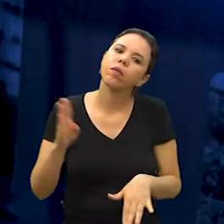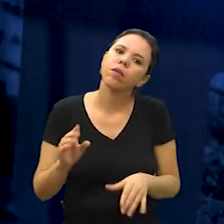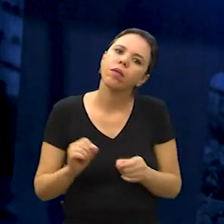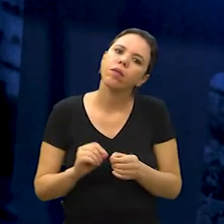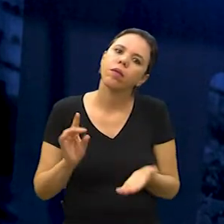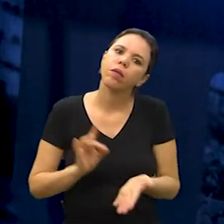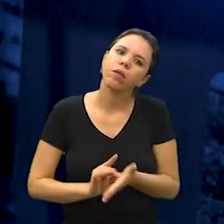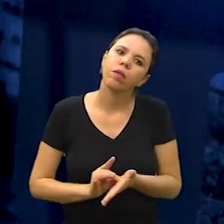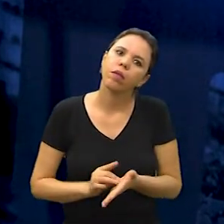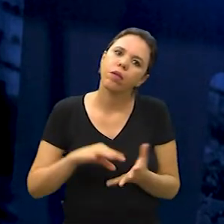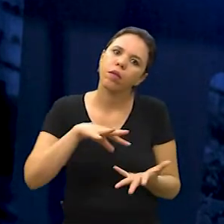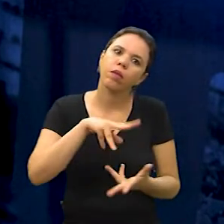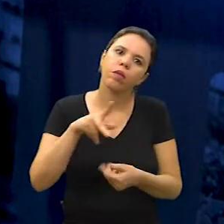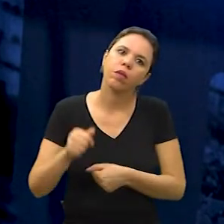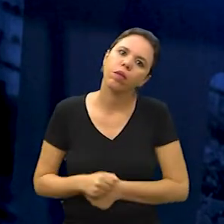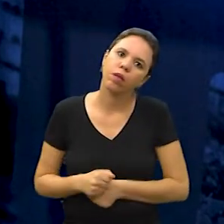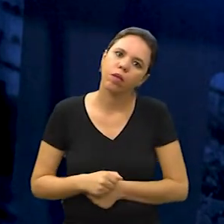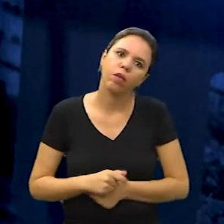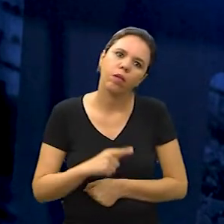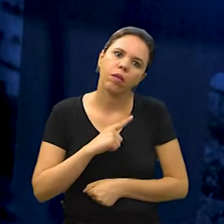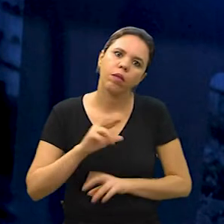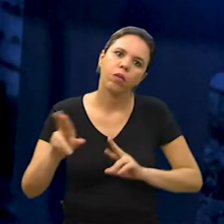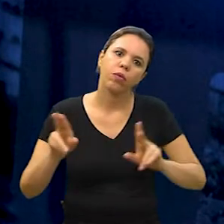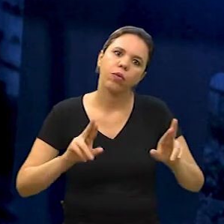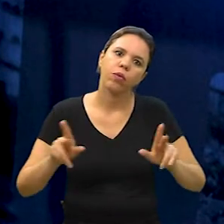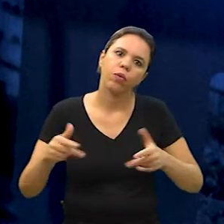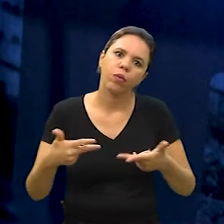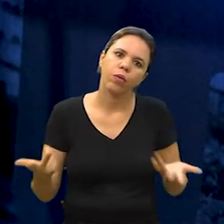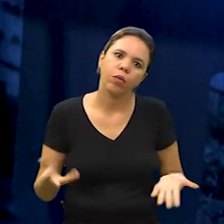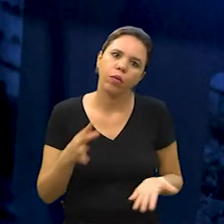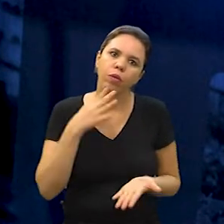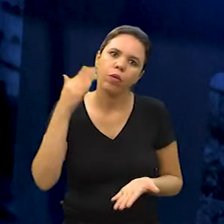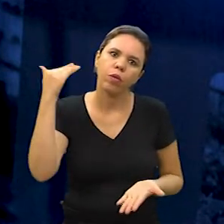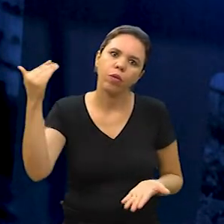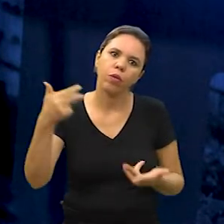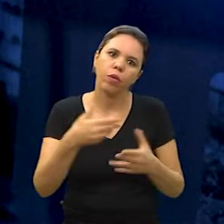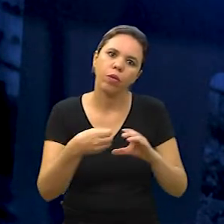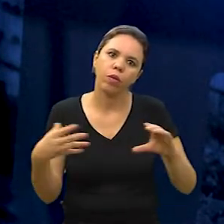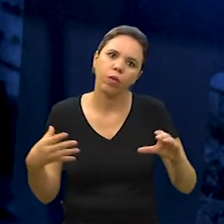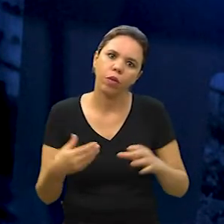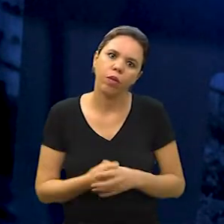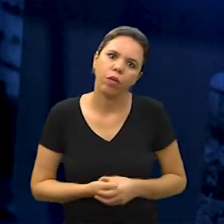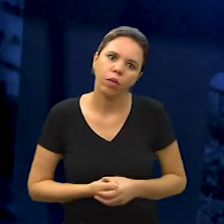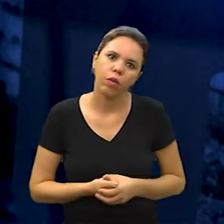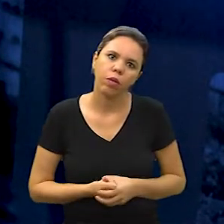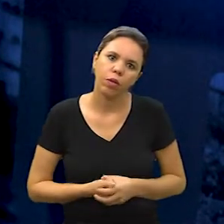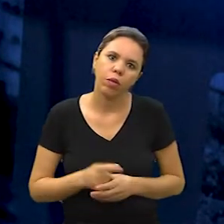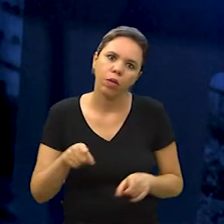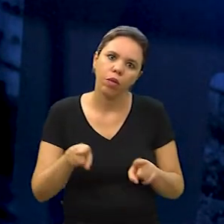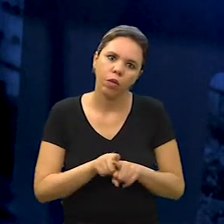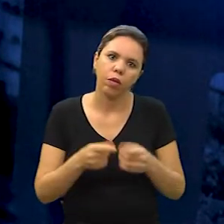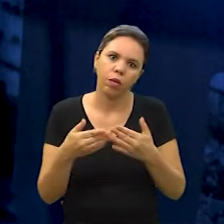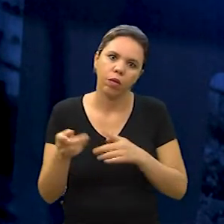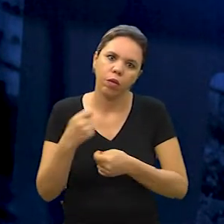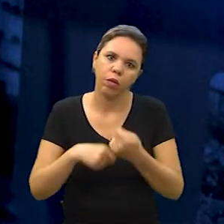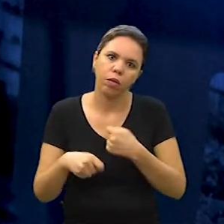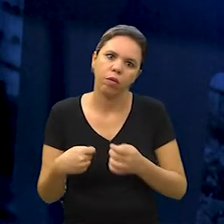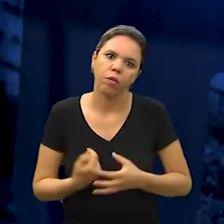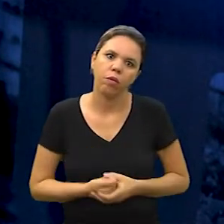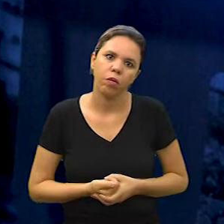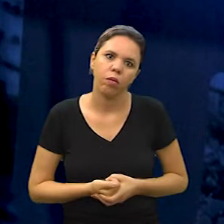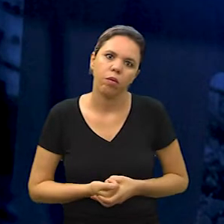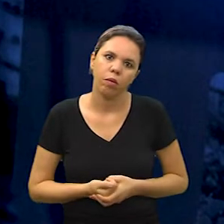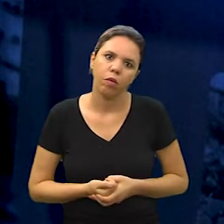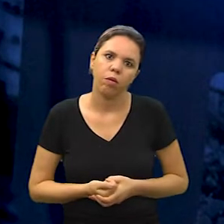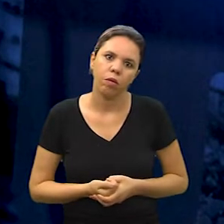fato de estar pelo mundo, e a gente tem alguns diferenciais, a gente é conhecido por algumas características, isso também abre mercado para a gente.